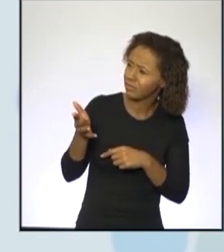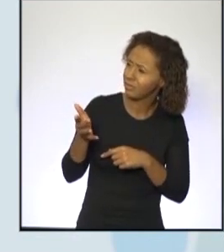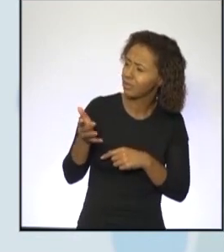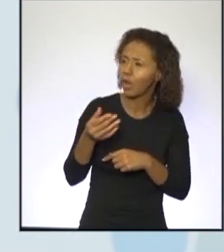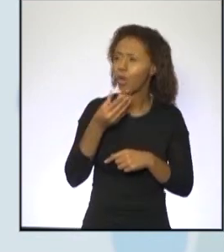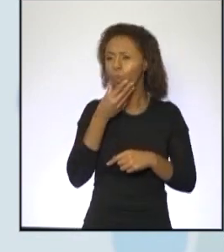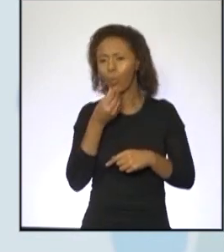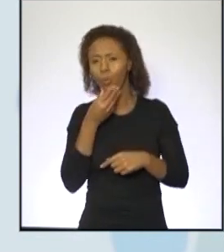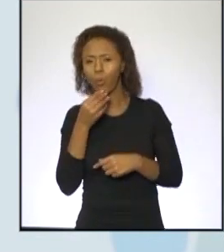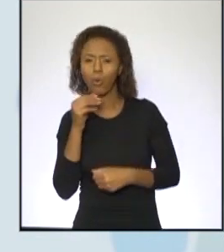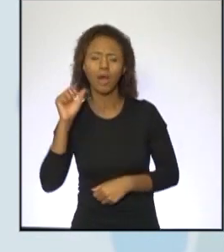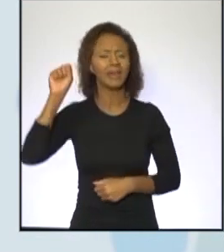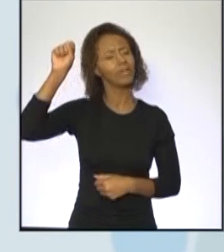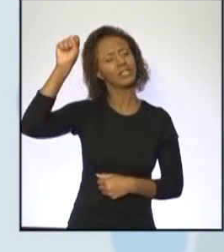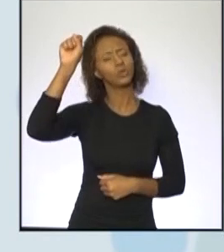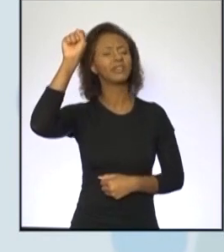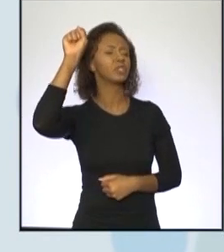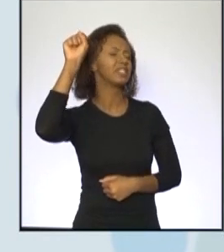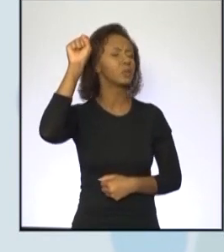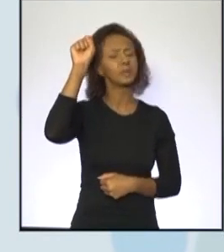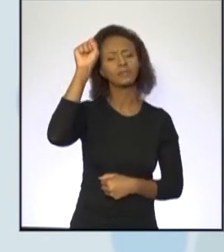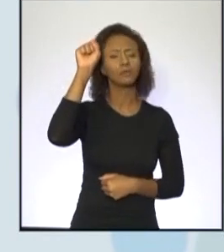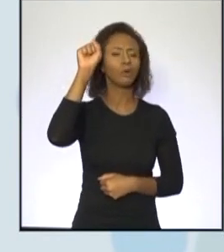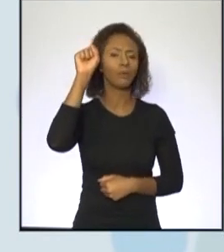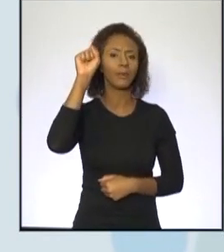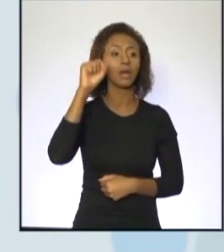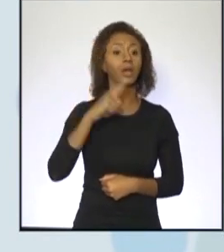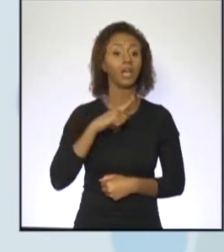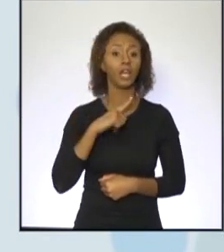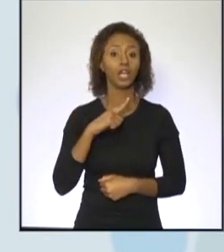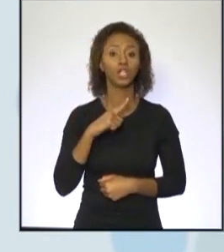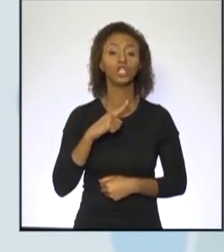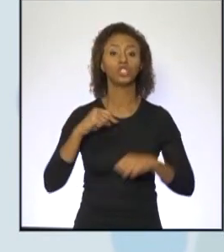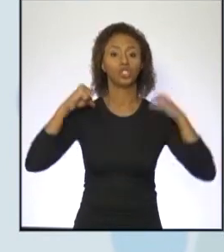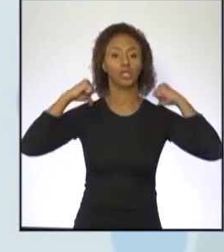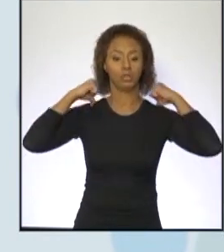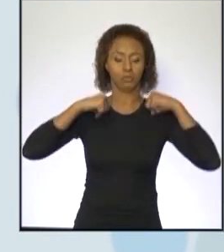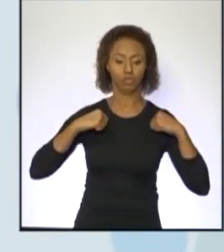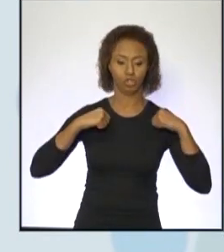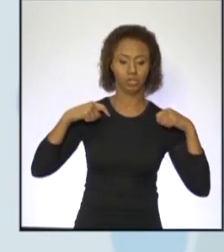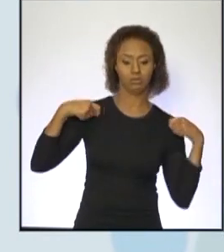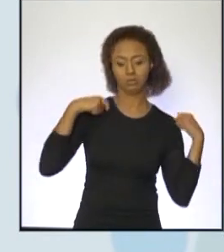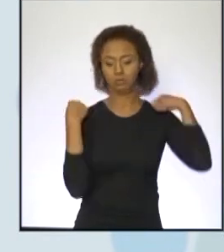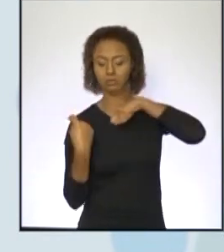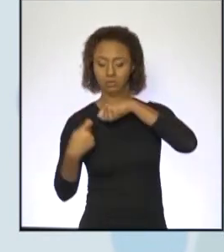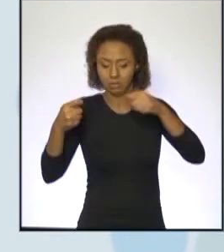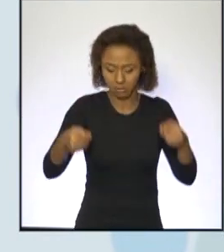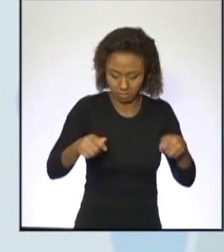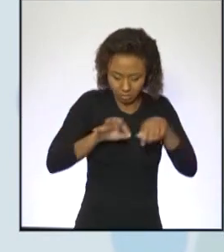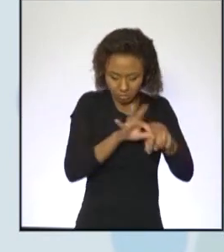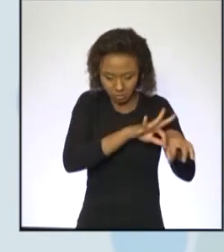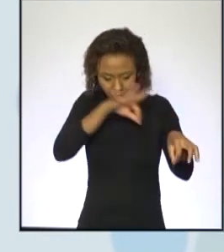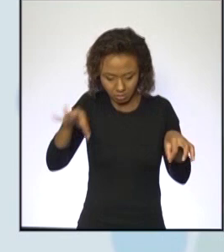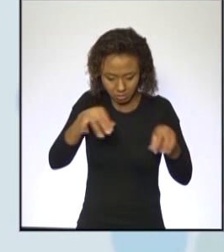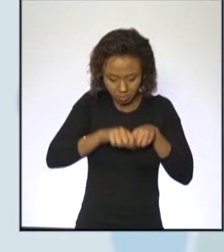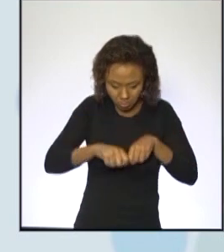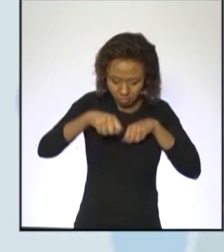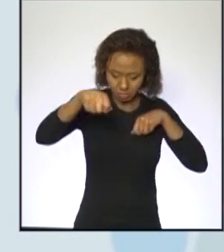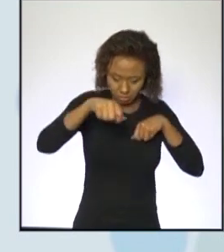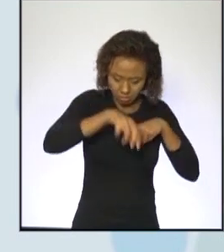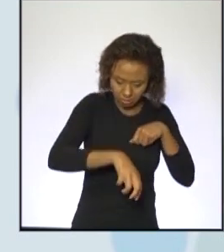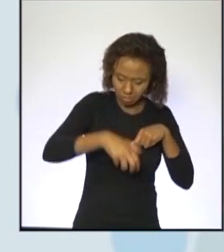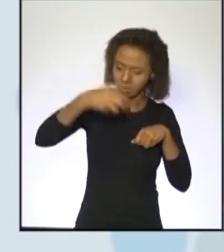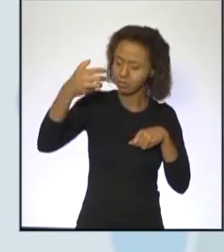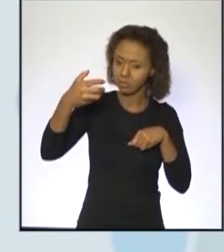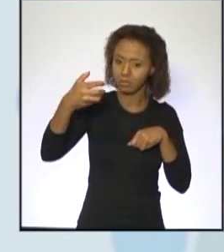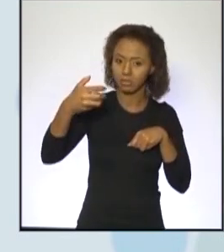volante. Caixinha depositada dentro da mochila. Caixinha retirada de dentro da mochila. A ação se repetia.